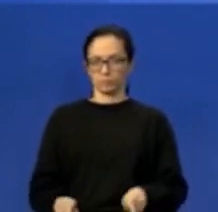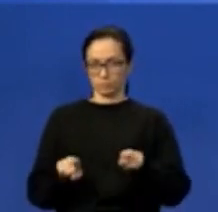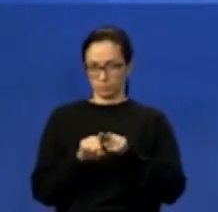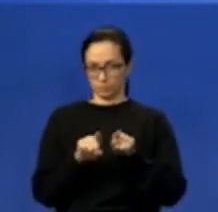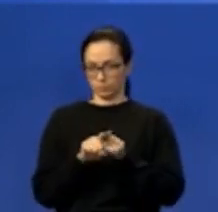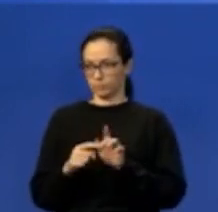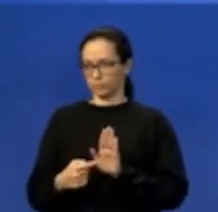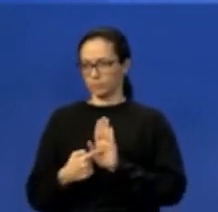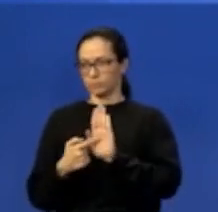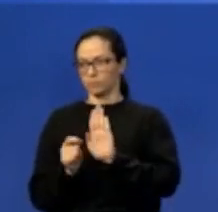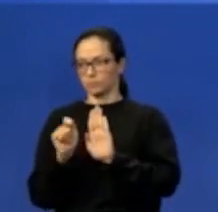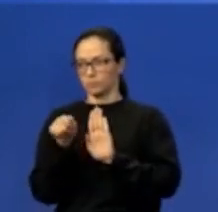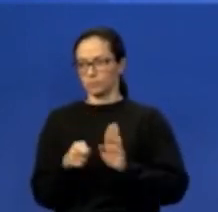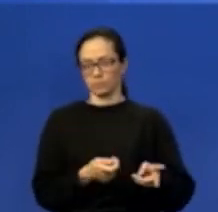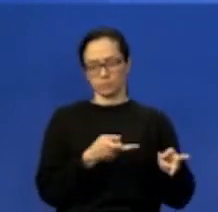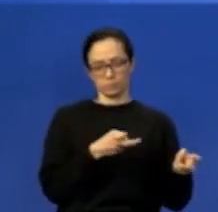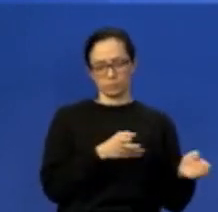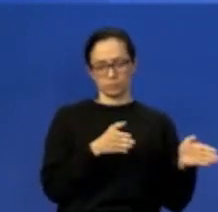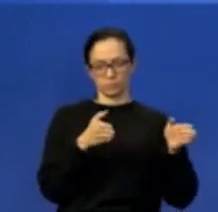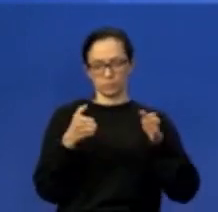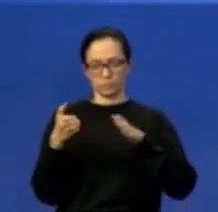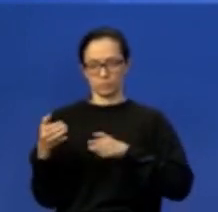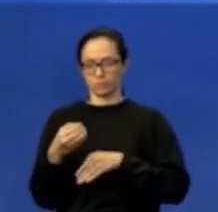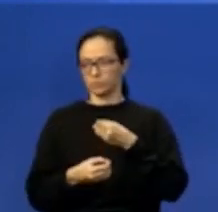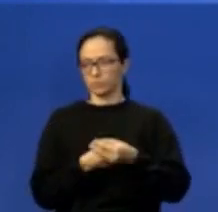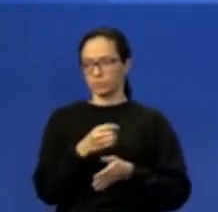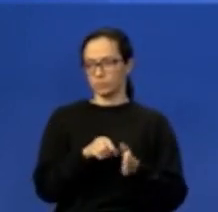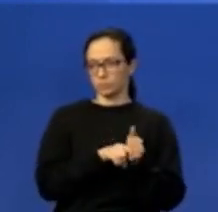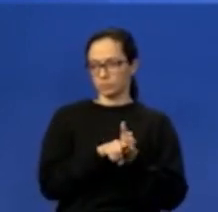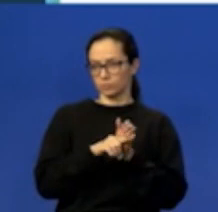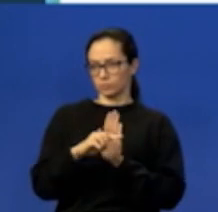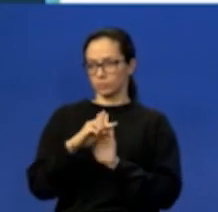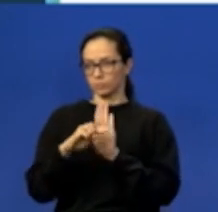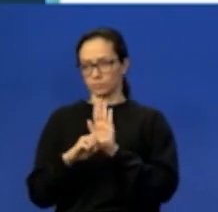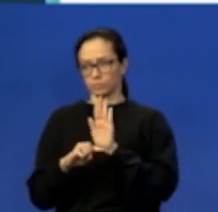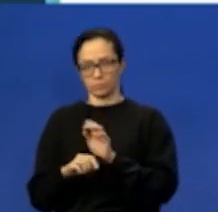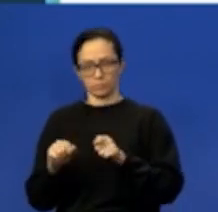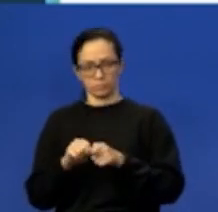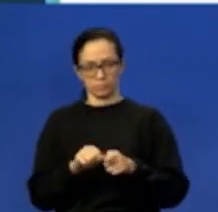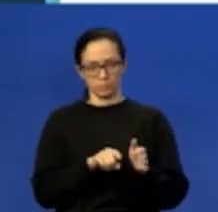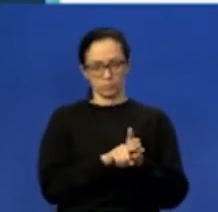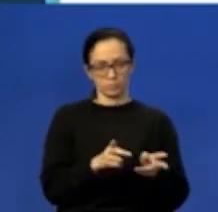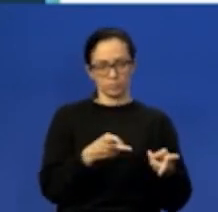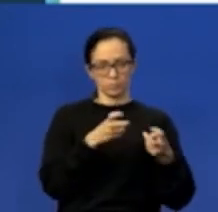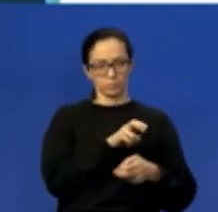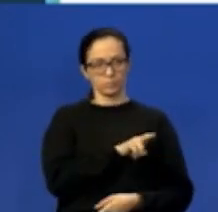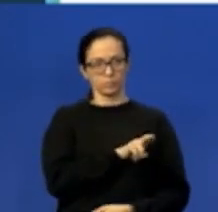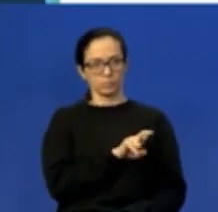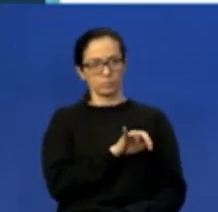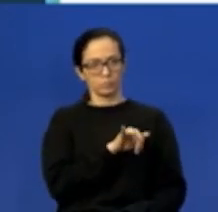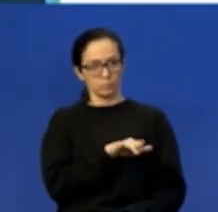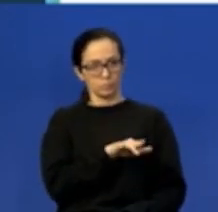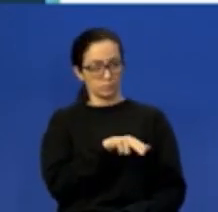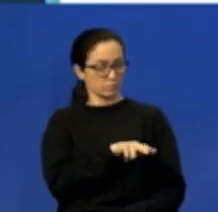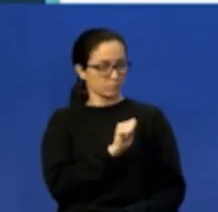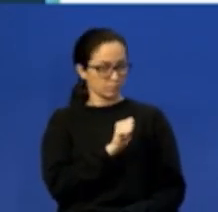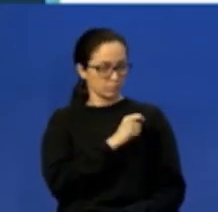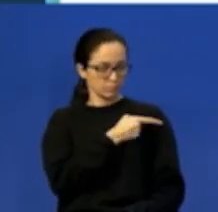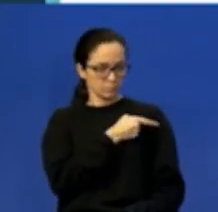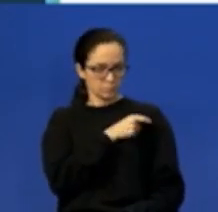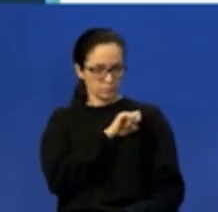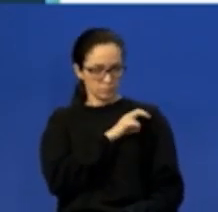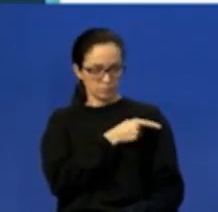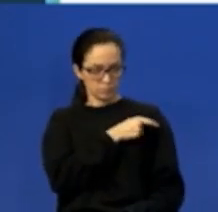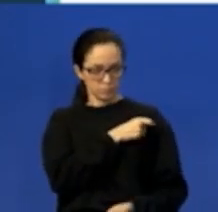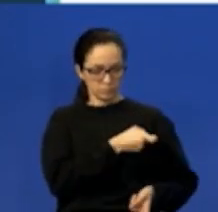gente vai ver um pouco sobre a urinálise. O que é a urinálise? É o exame da urina. Então, a urina, né,